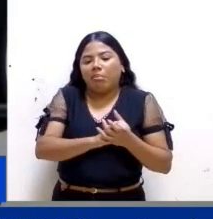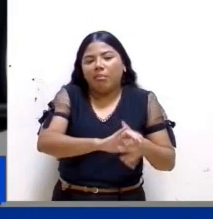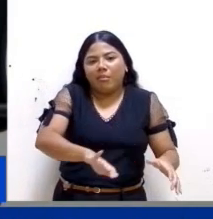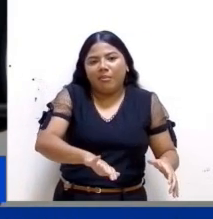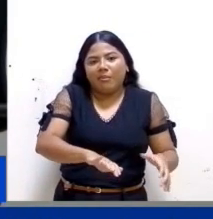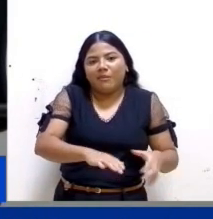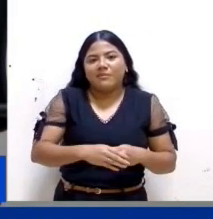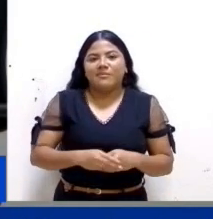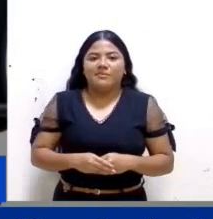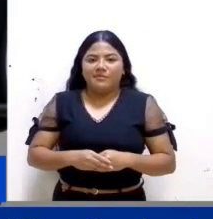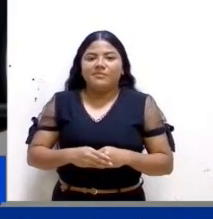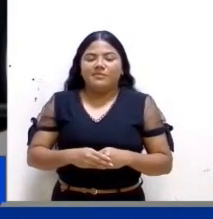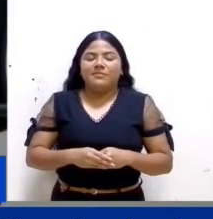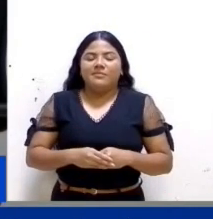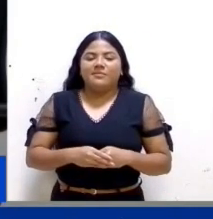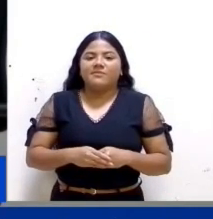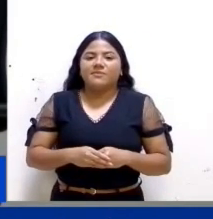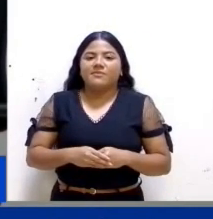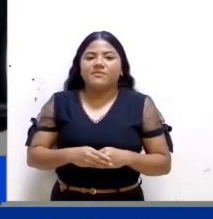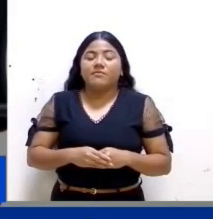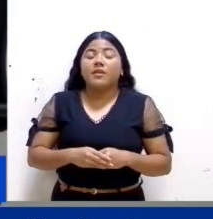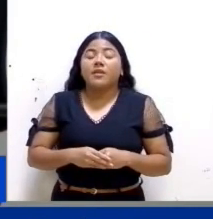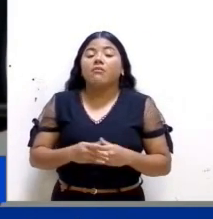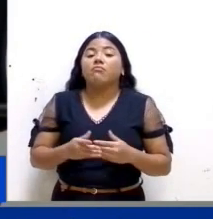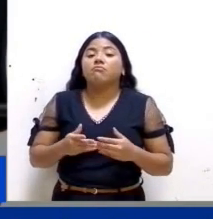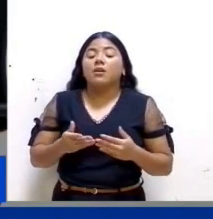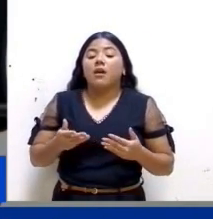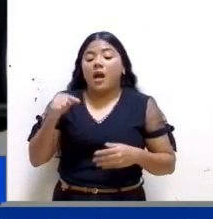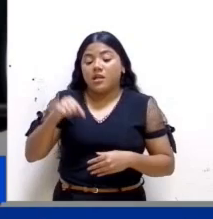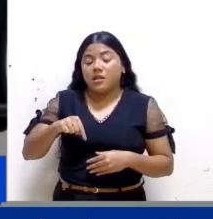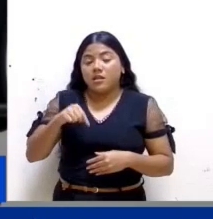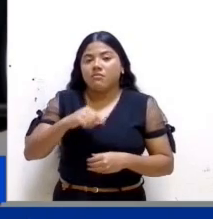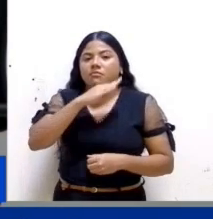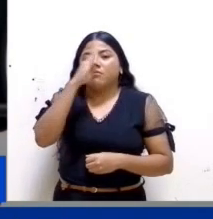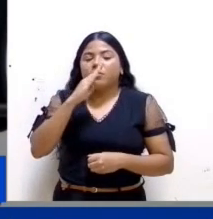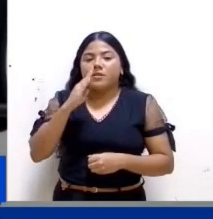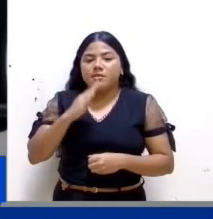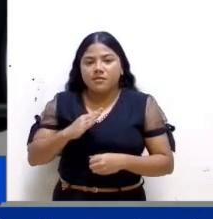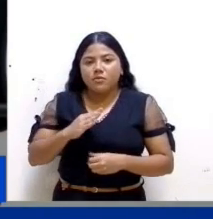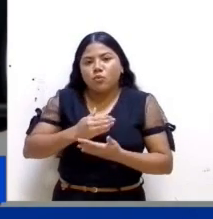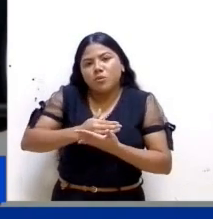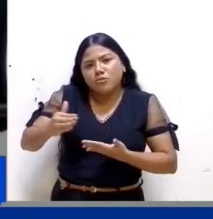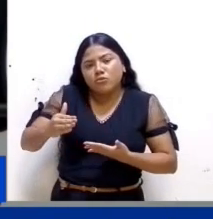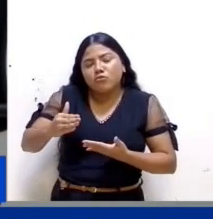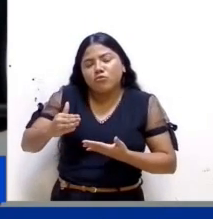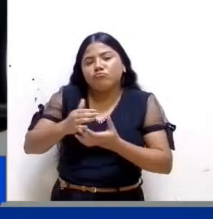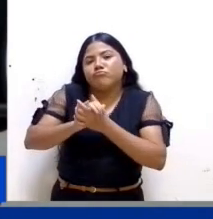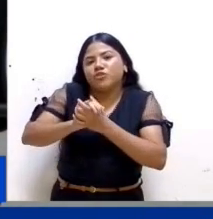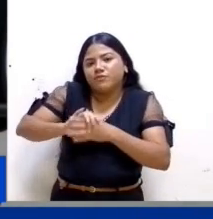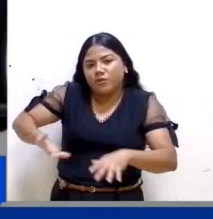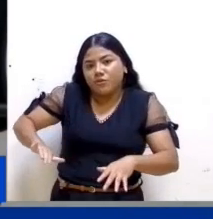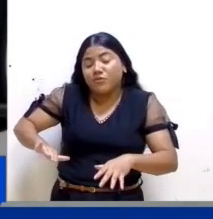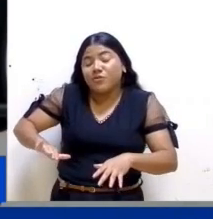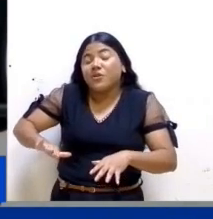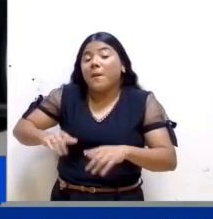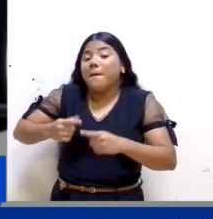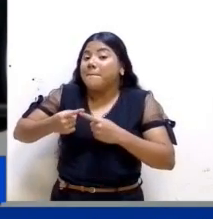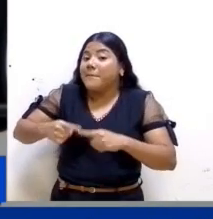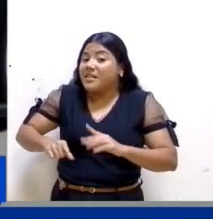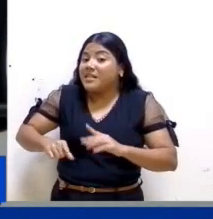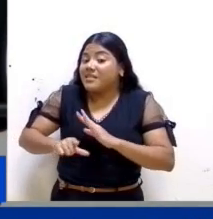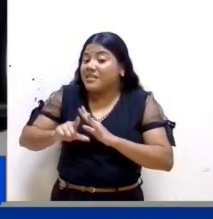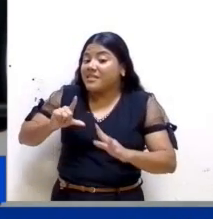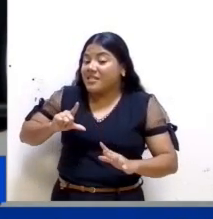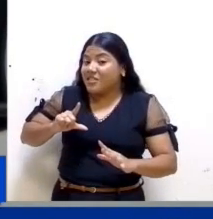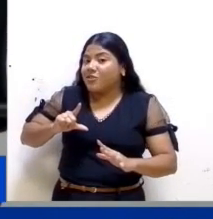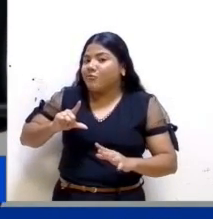E antes, aí tá, no Brasil passou a existir o divórcio, aí só que tinha uma história de alguns requisitos para